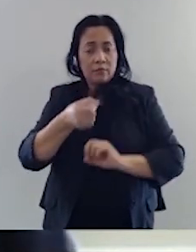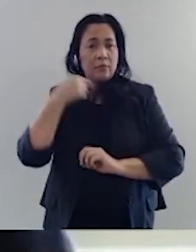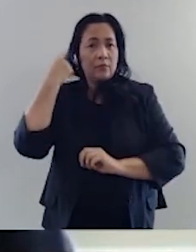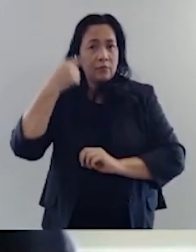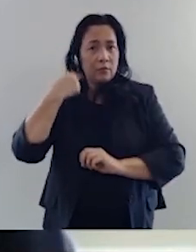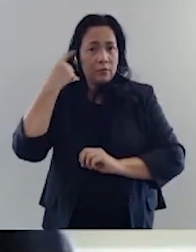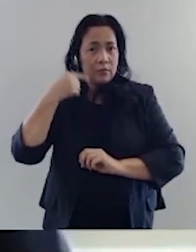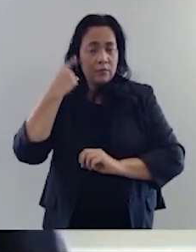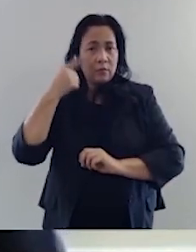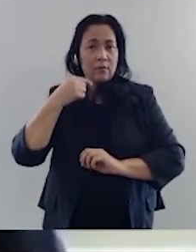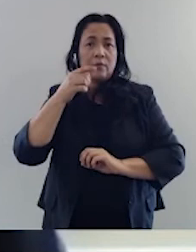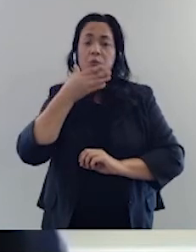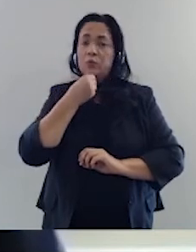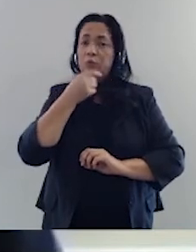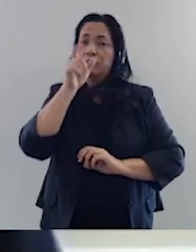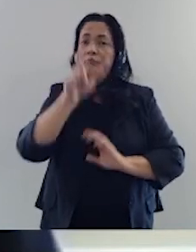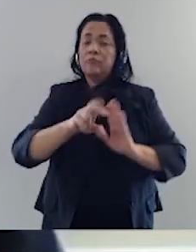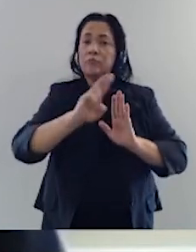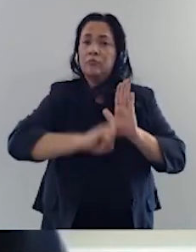da Comissão de